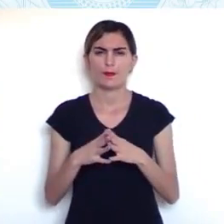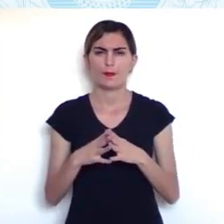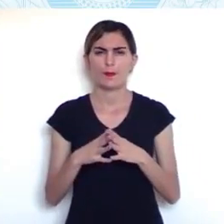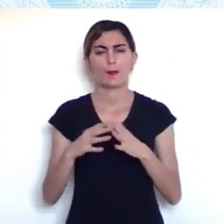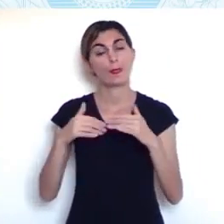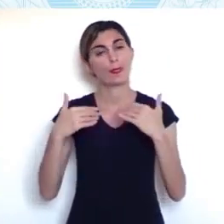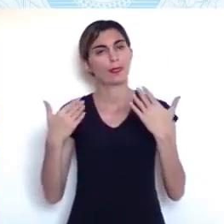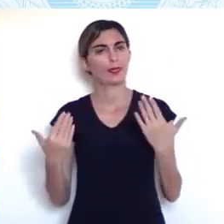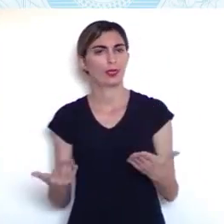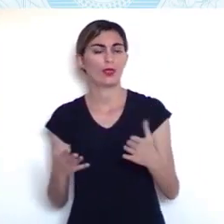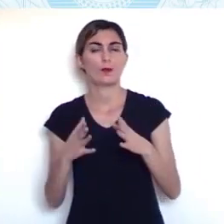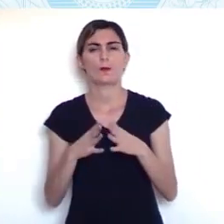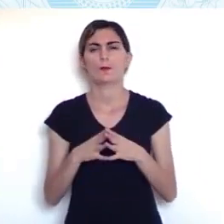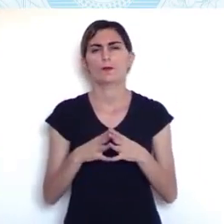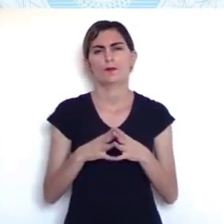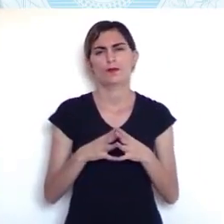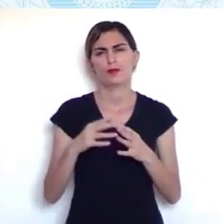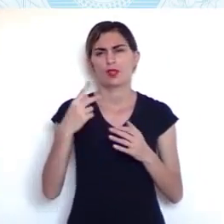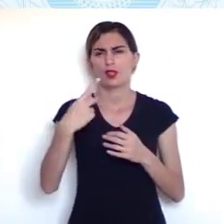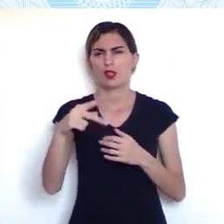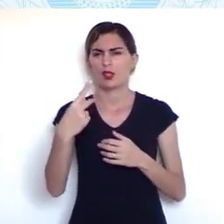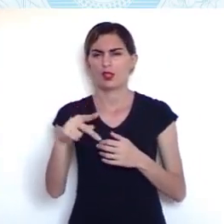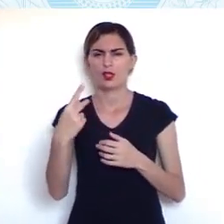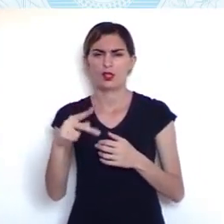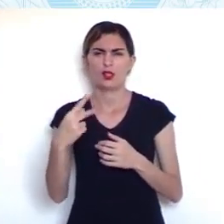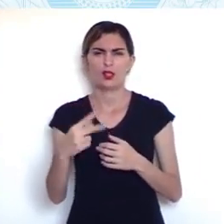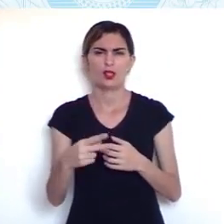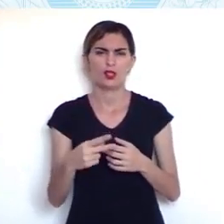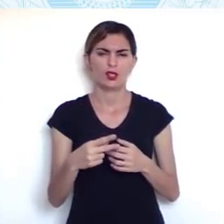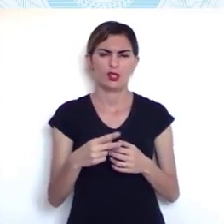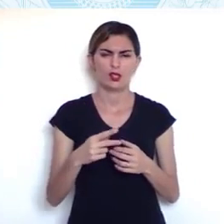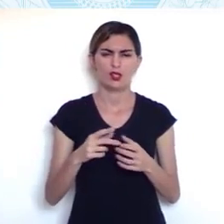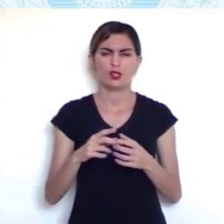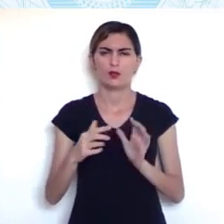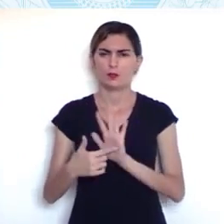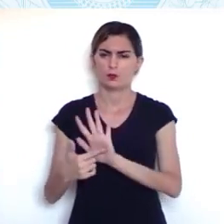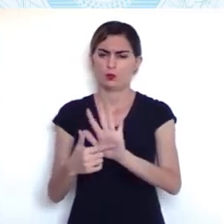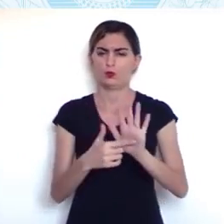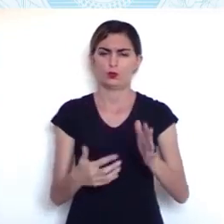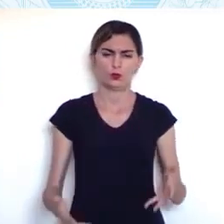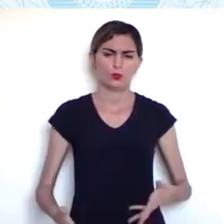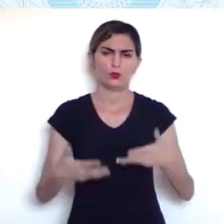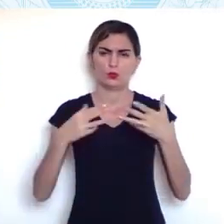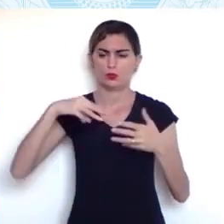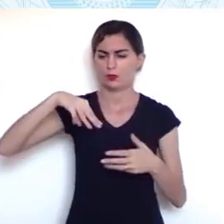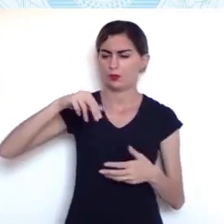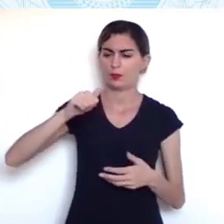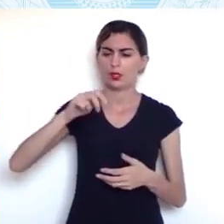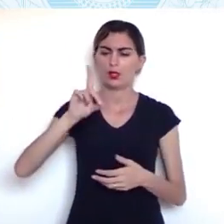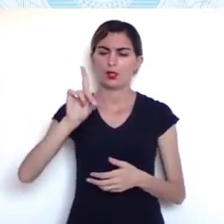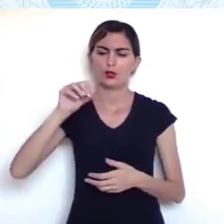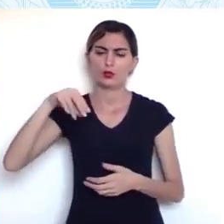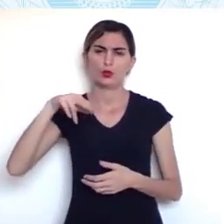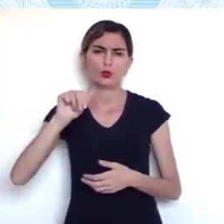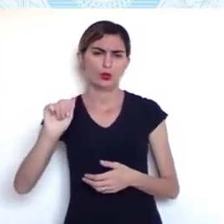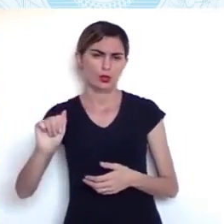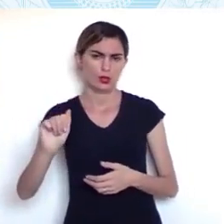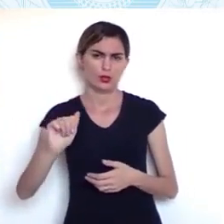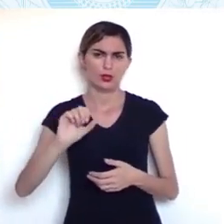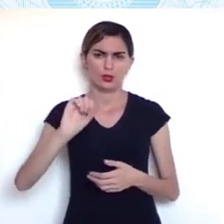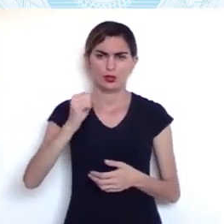Então, ele se vai destacar com a Madonna Sistina,